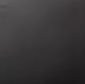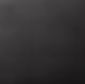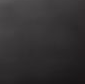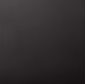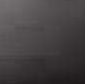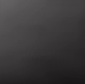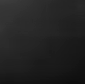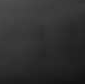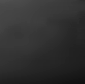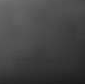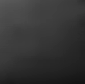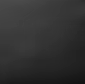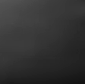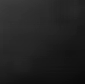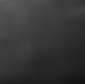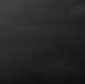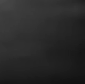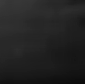E aí